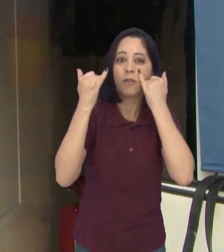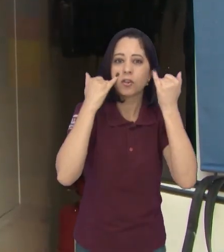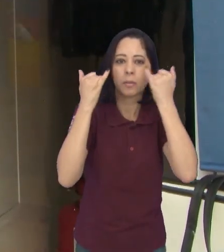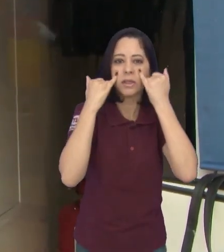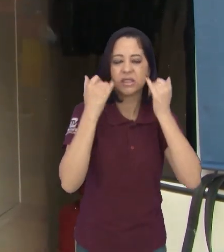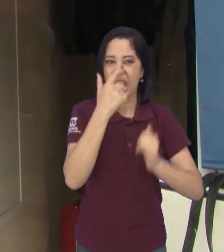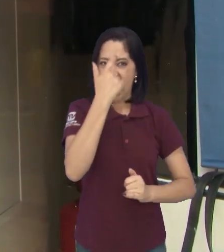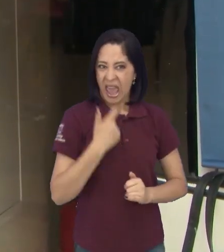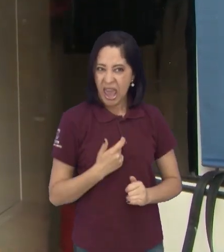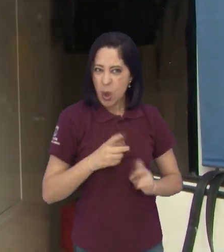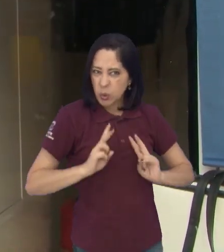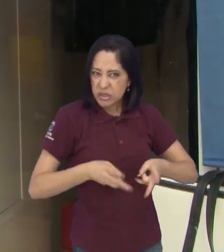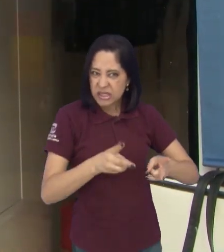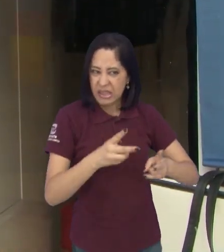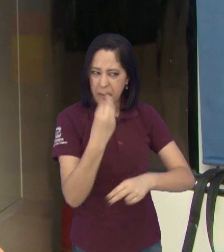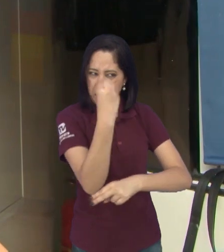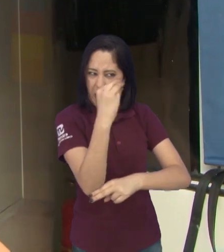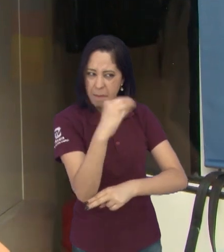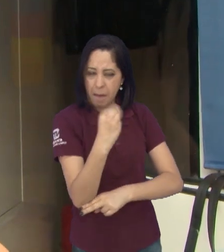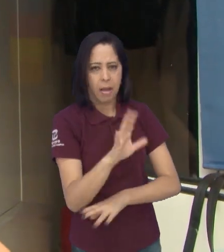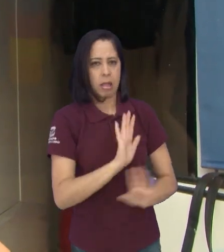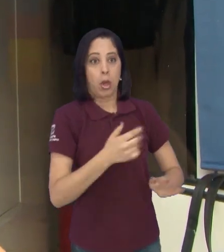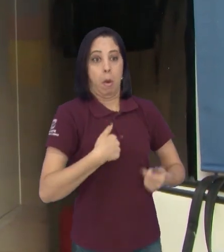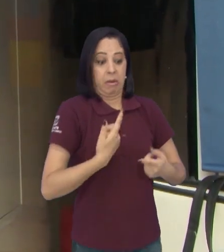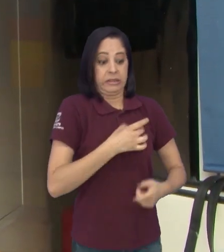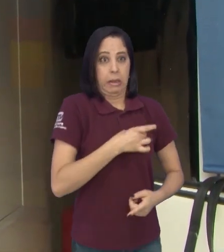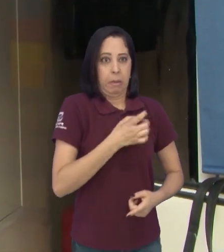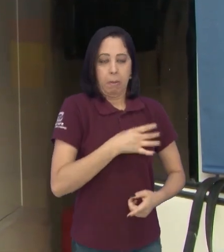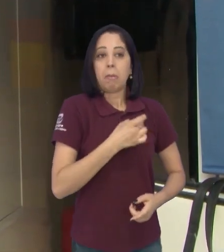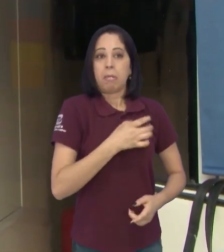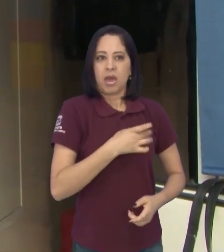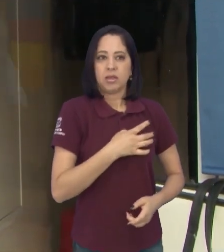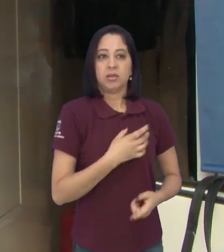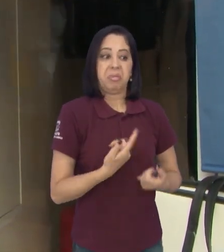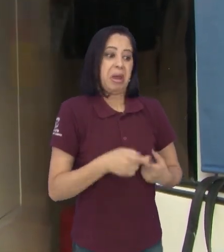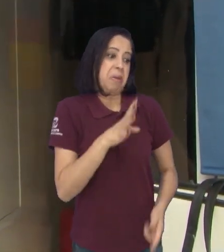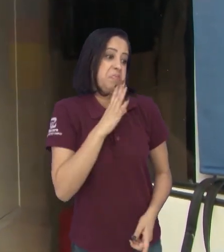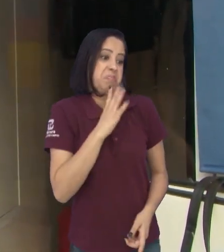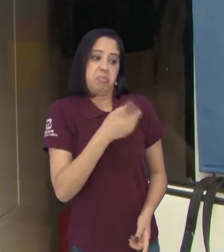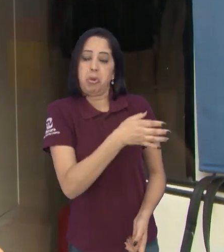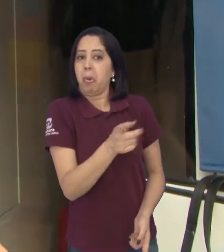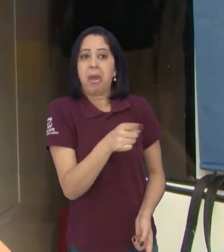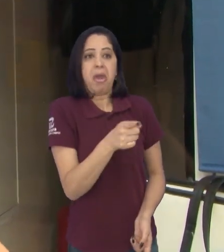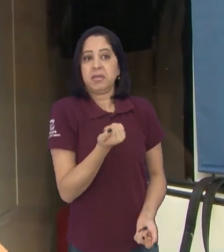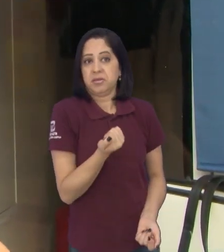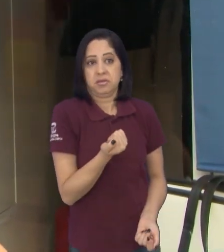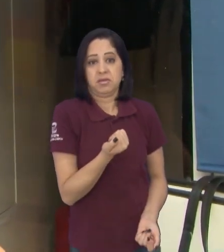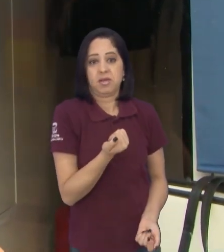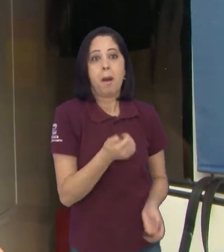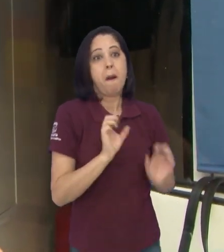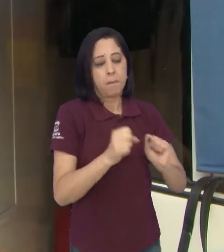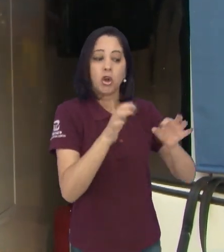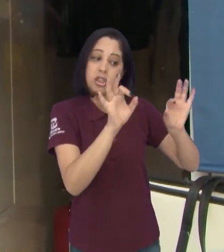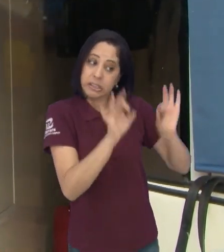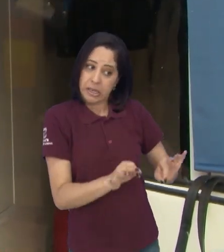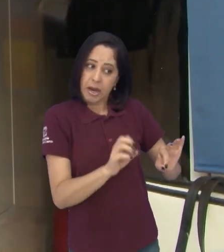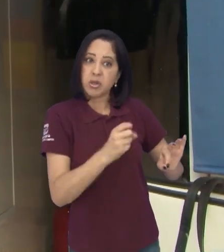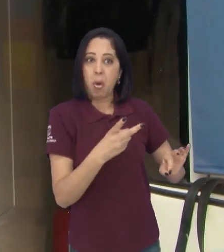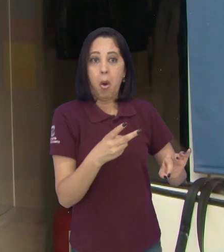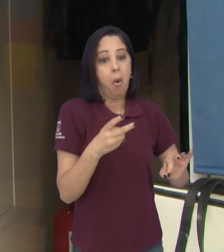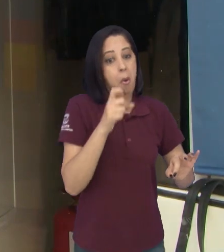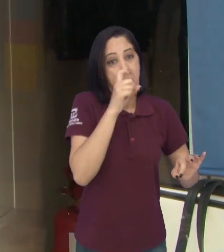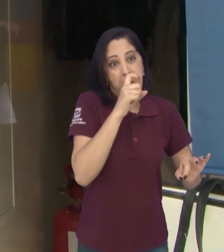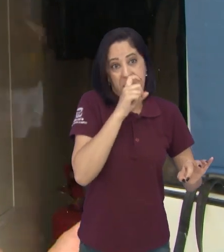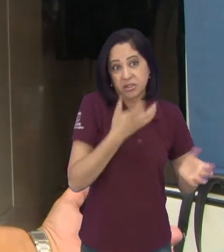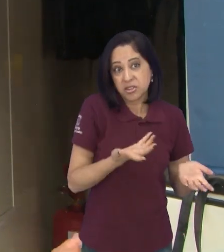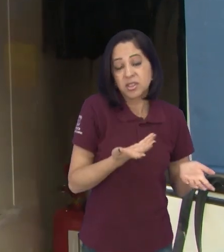não costumo fazer por medo mesmo. Por medo, porque hoje em dia a gente não sabe com quem a gente está lidando, né? Pode ser realmente uma coisa certa, como pode não ser. Como também oriento os clientes